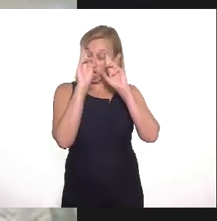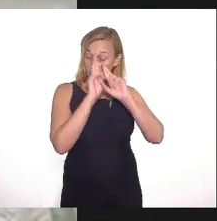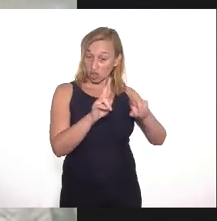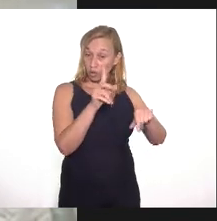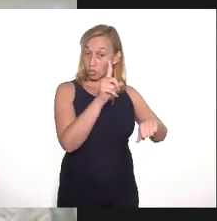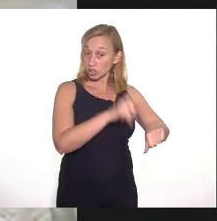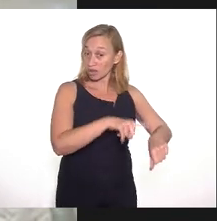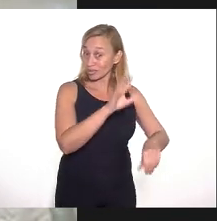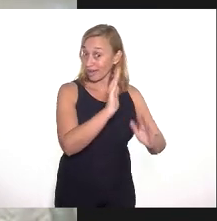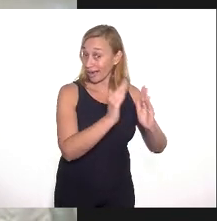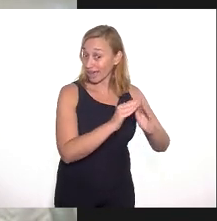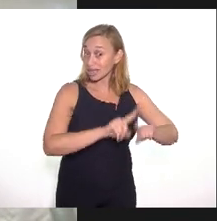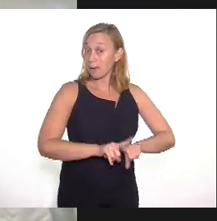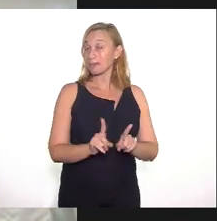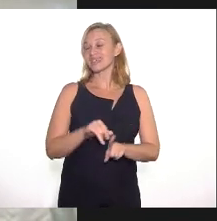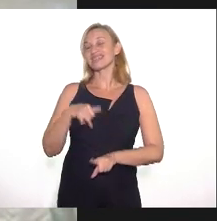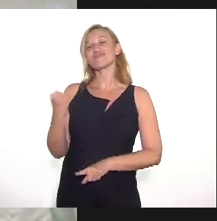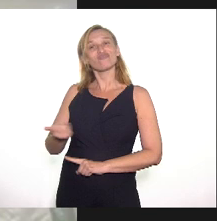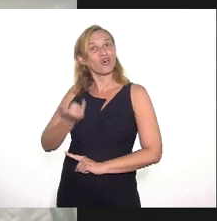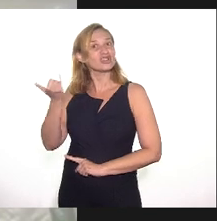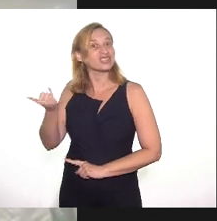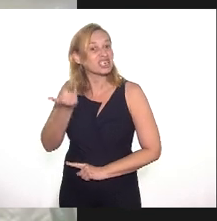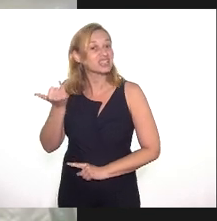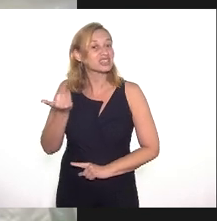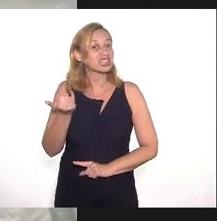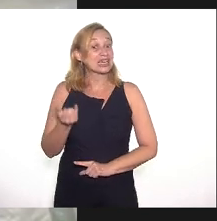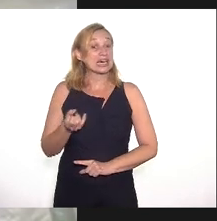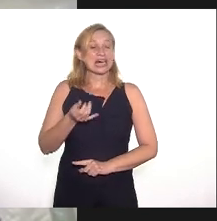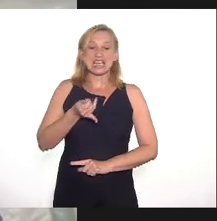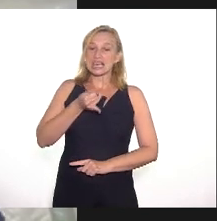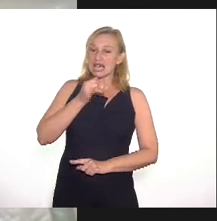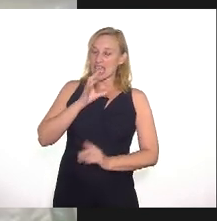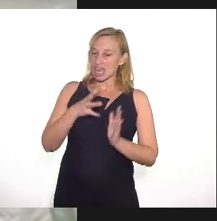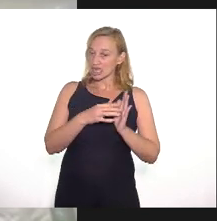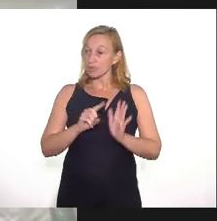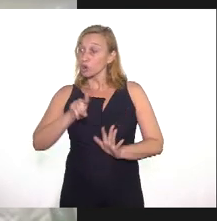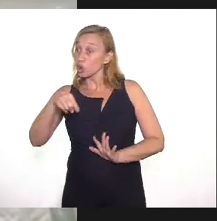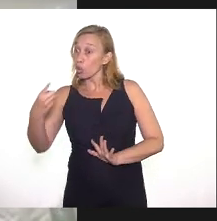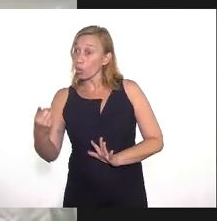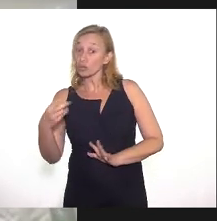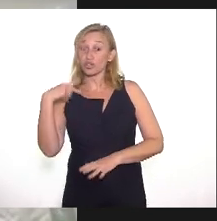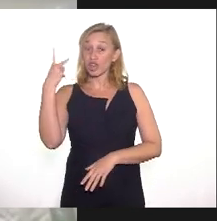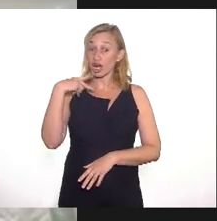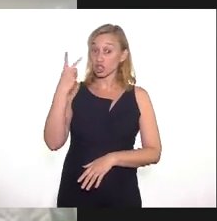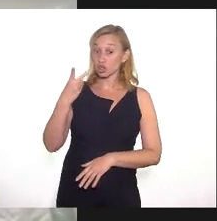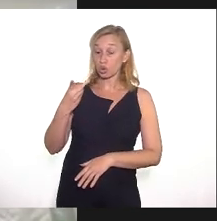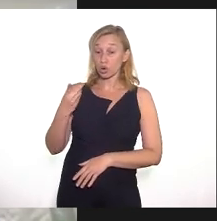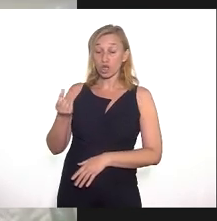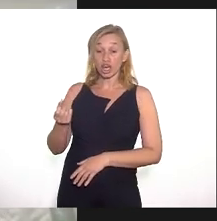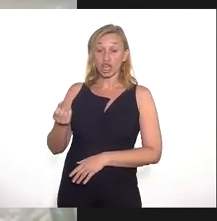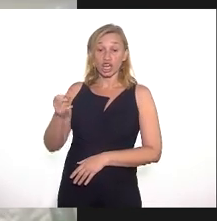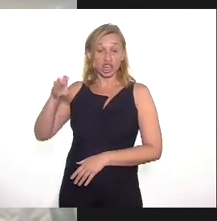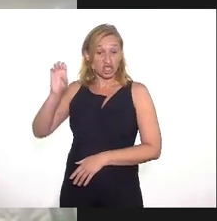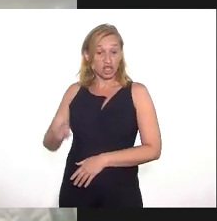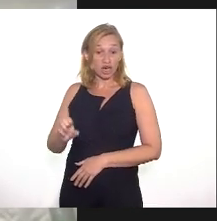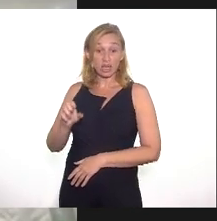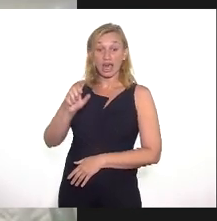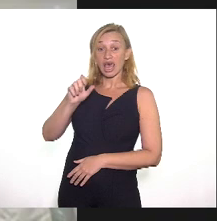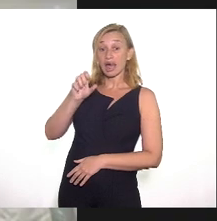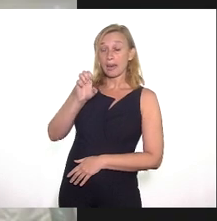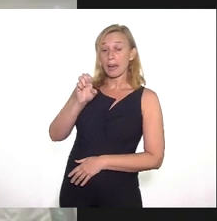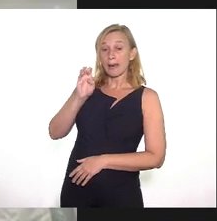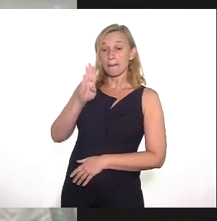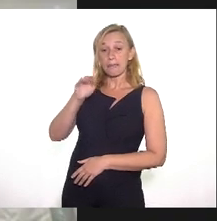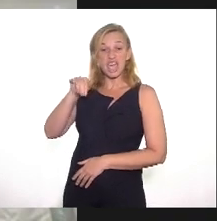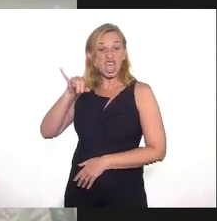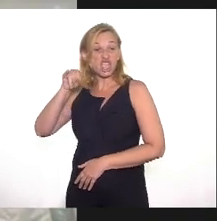tempo regimental, mas é importante que, a exemplo do que outro vereador de esquerda, o tal do Bênio, lá em Niterói, que